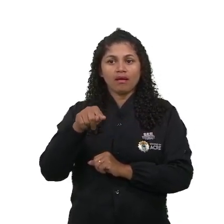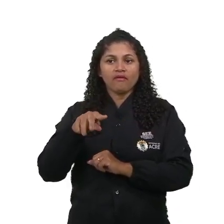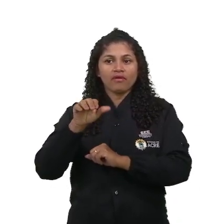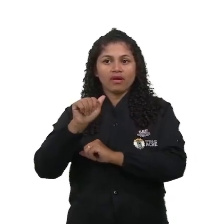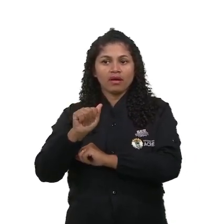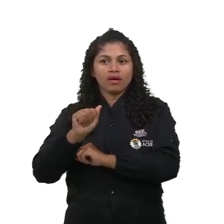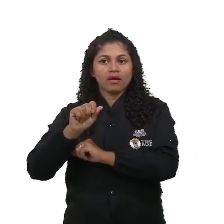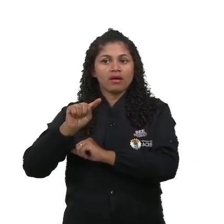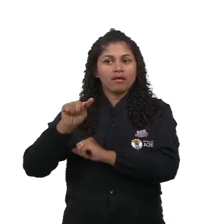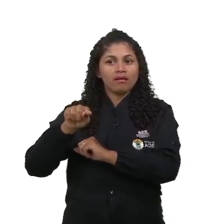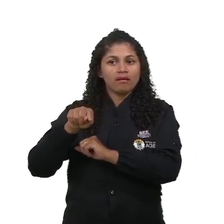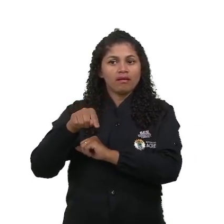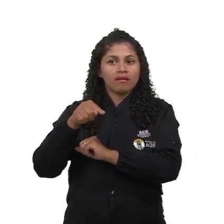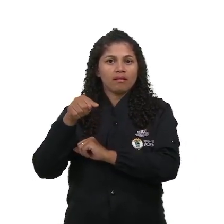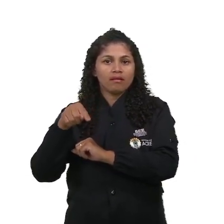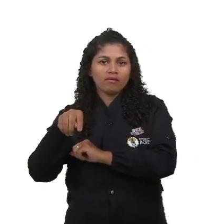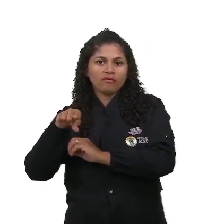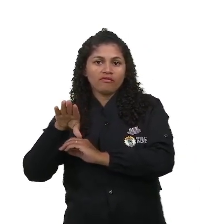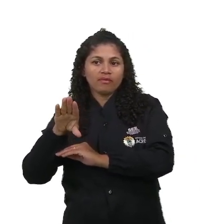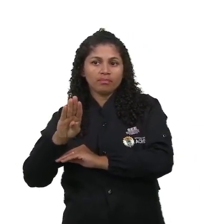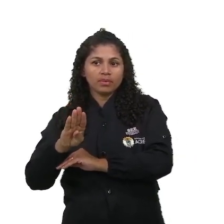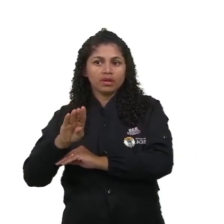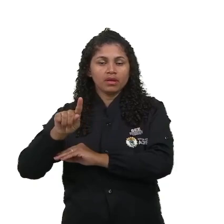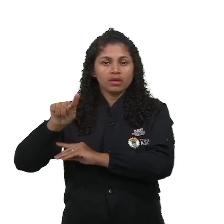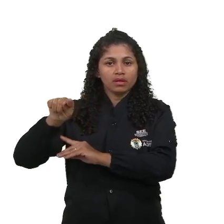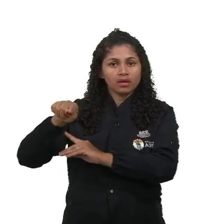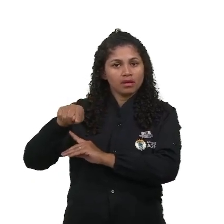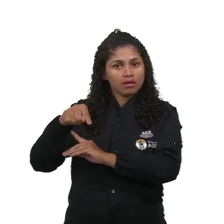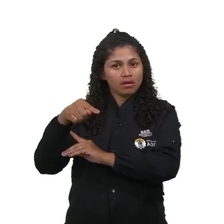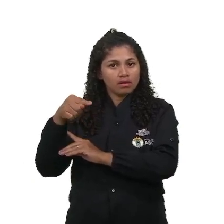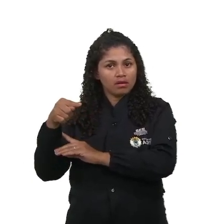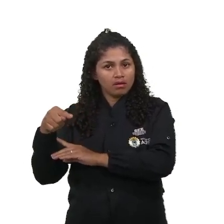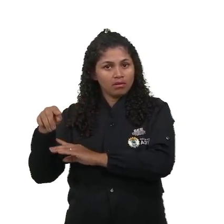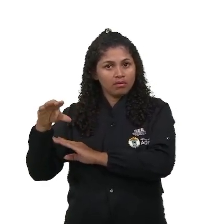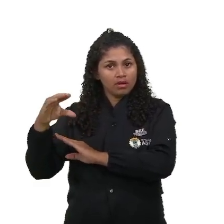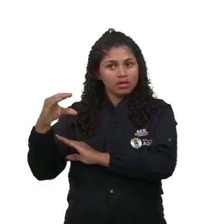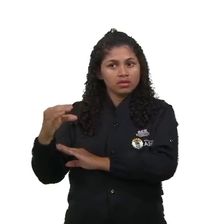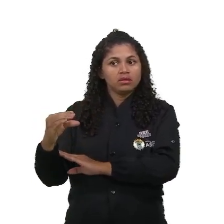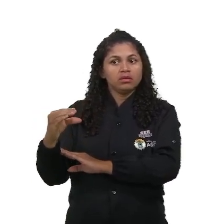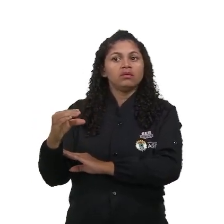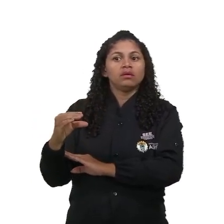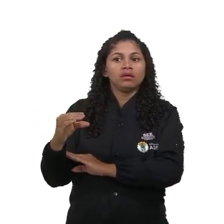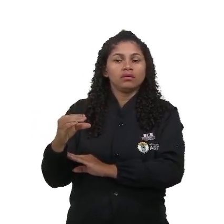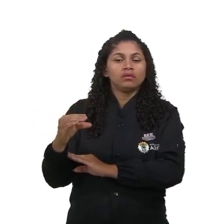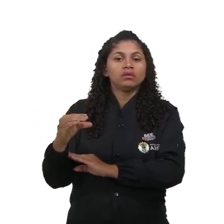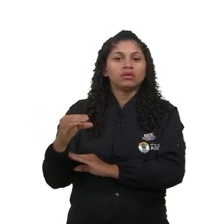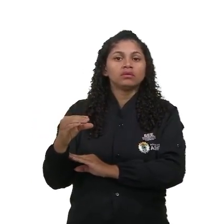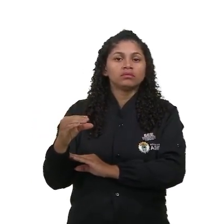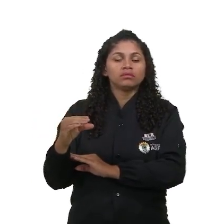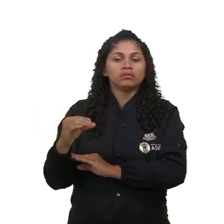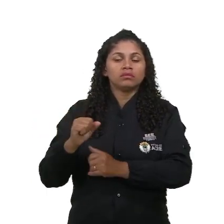C. Esse é o vetor alfa V.